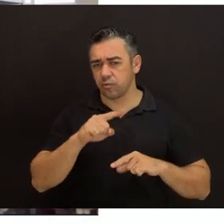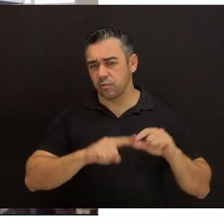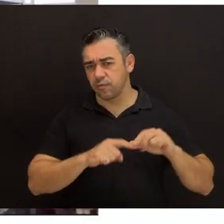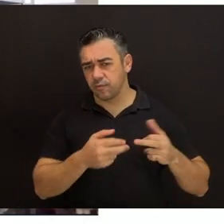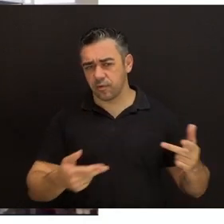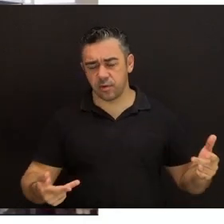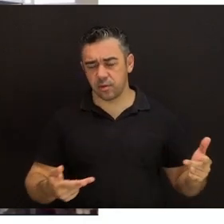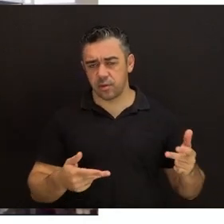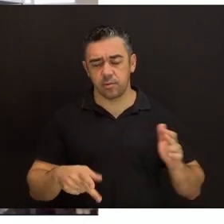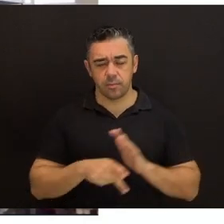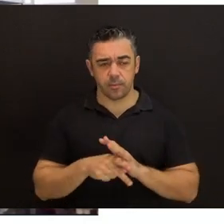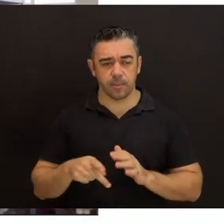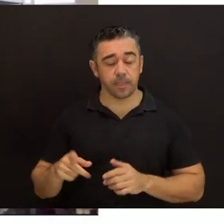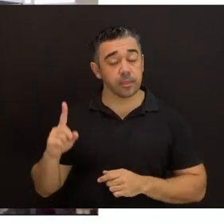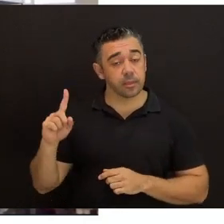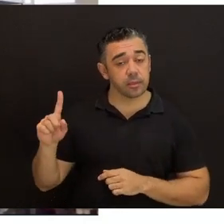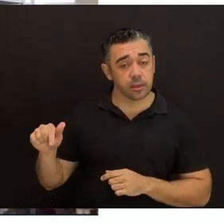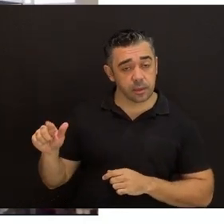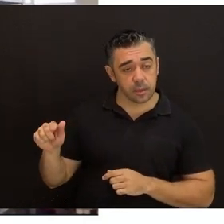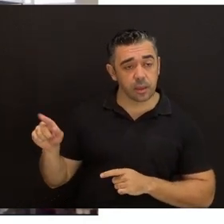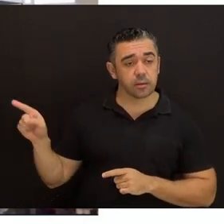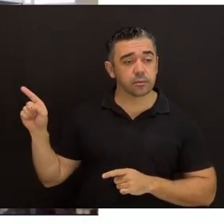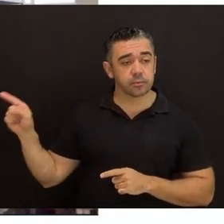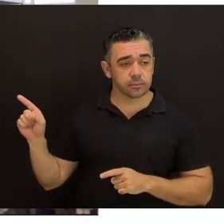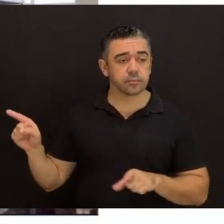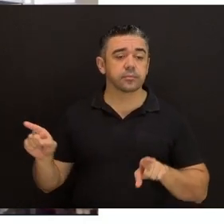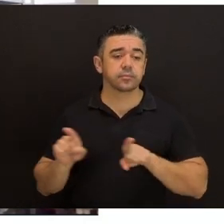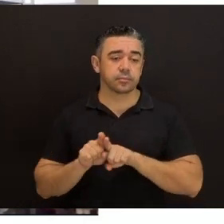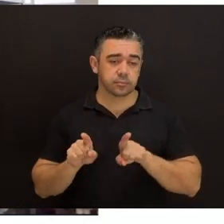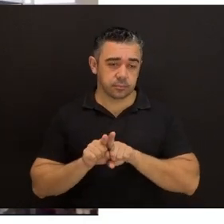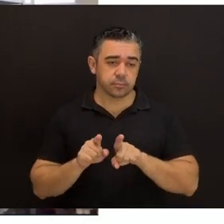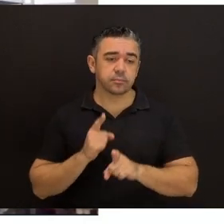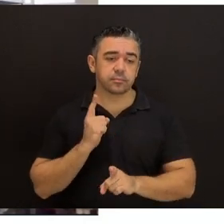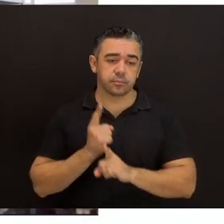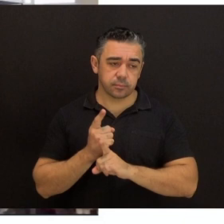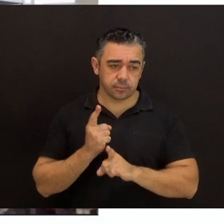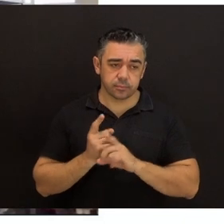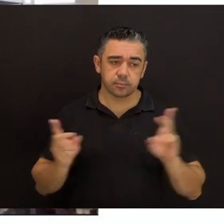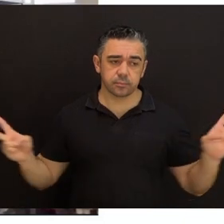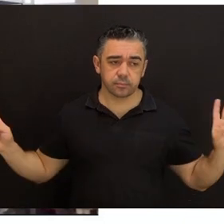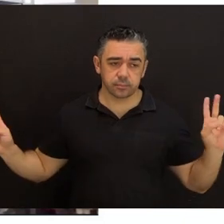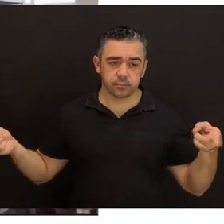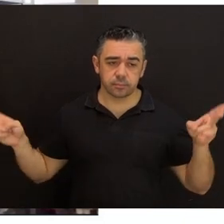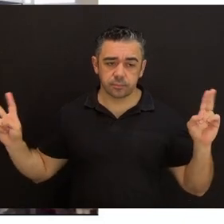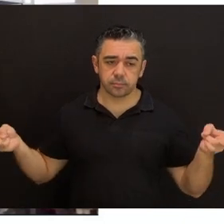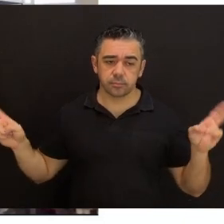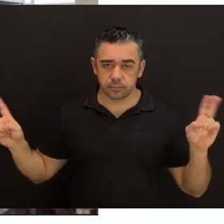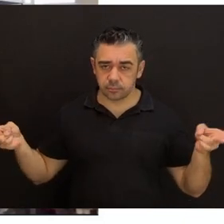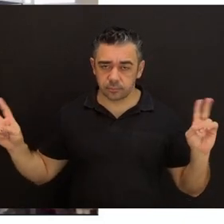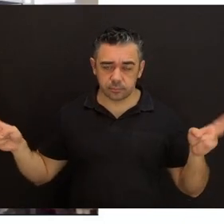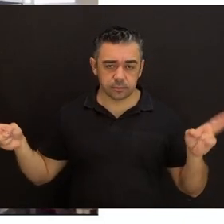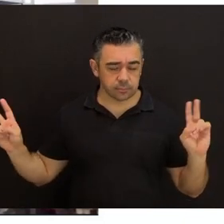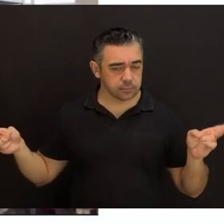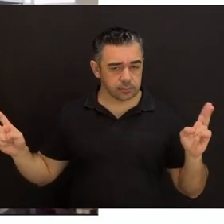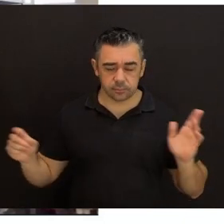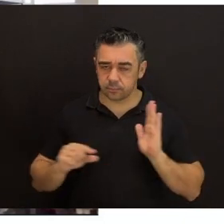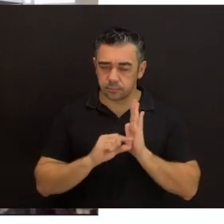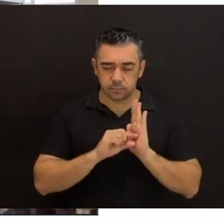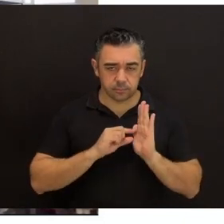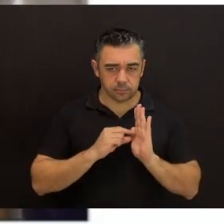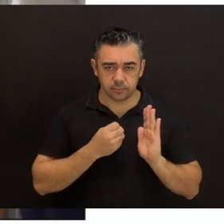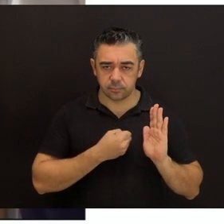e também no dia 17 nós encontramos dentro do depósito os mesmos gavetários com as inscrições de